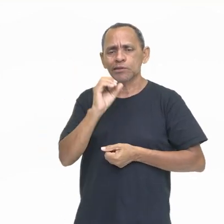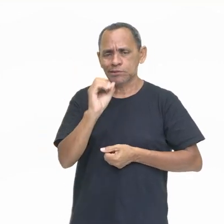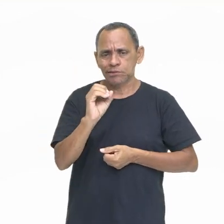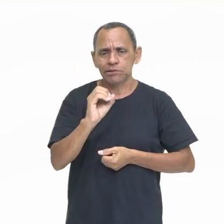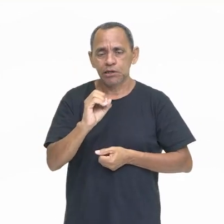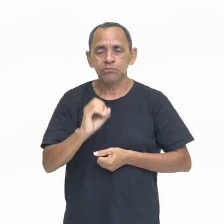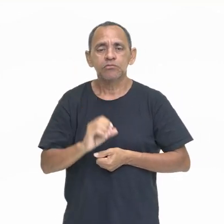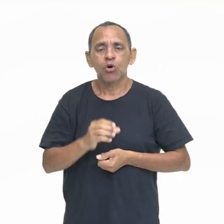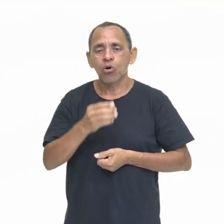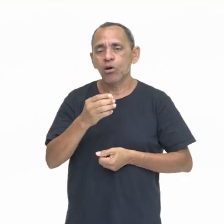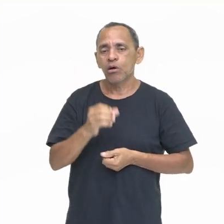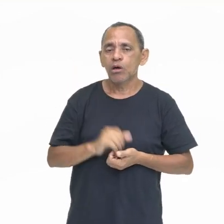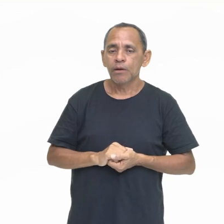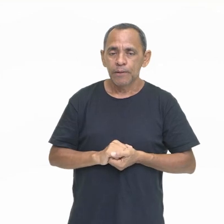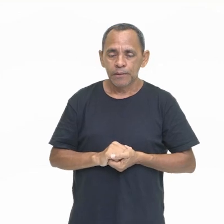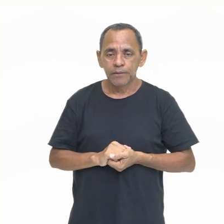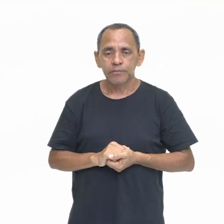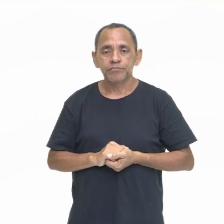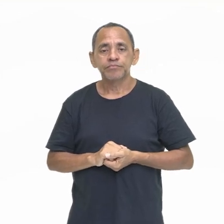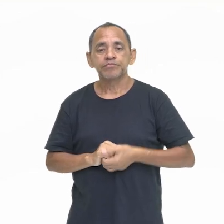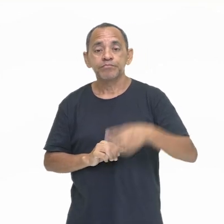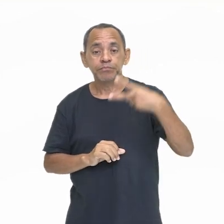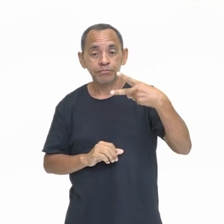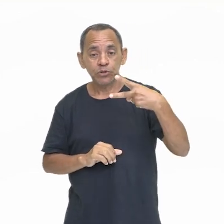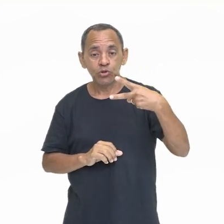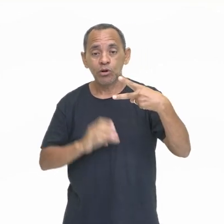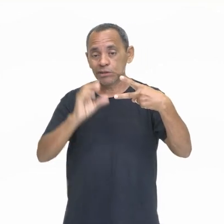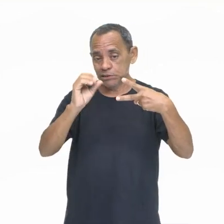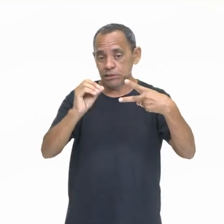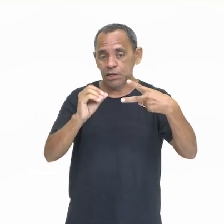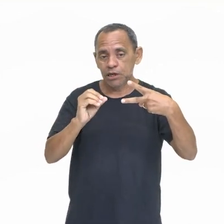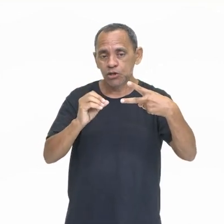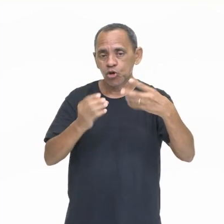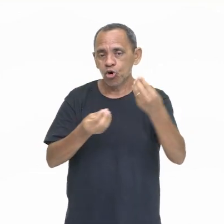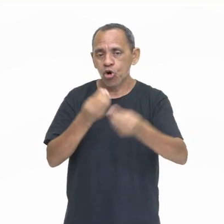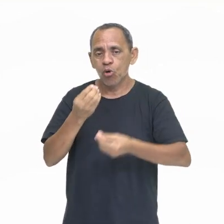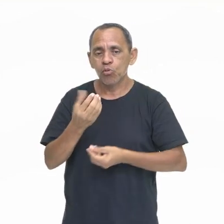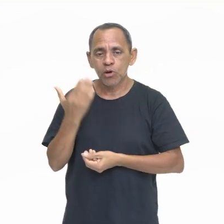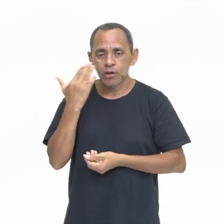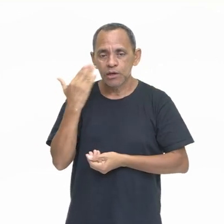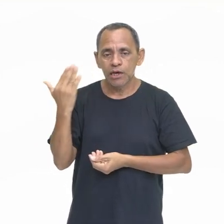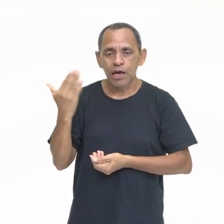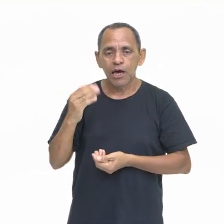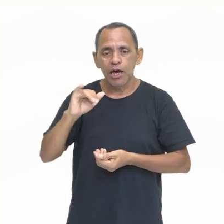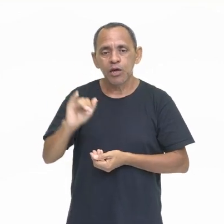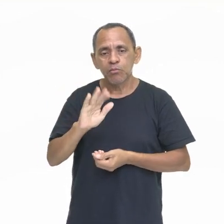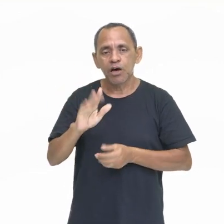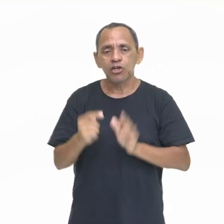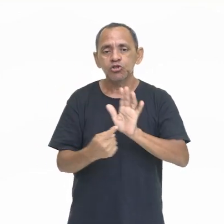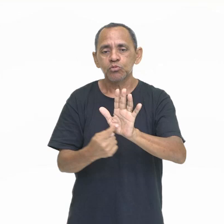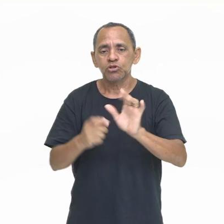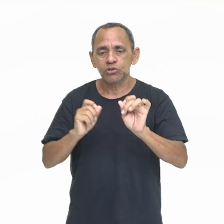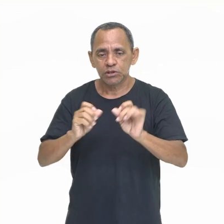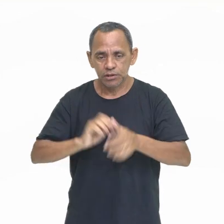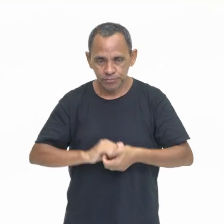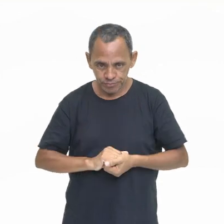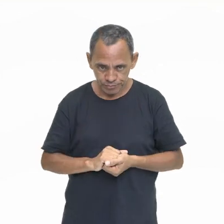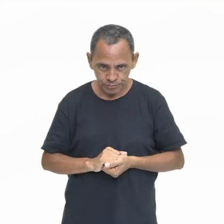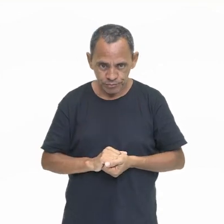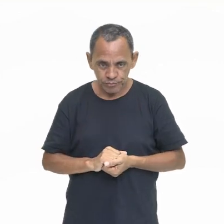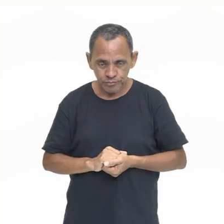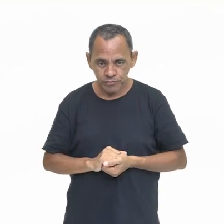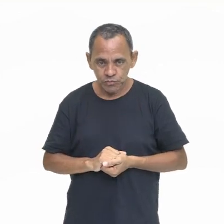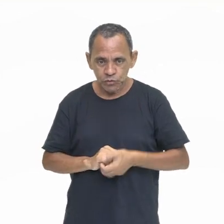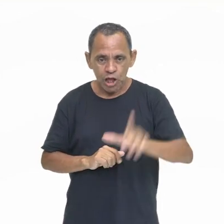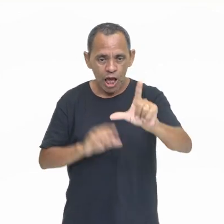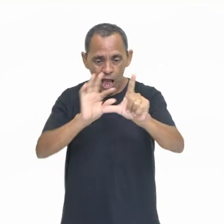nesse caso a parábola terá concavidade voltada para baixo. Falou de concavidade, nós estamos falando da abertura da parábola, voltada para baixo.